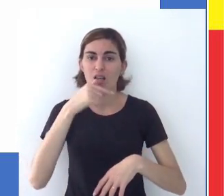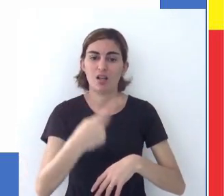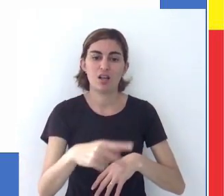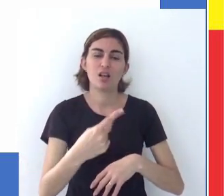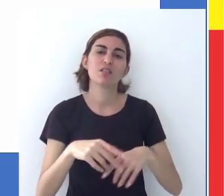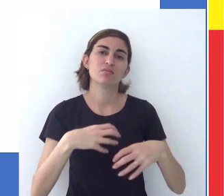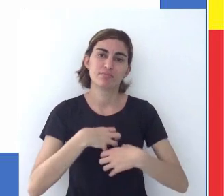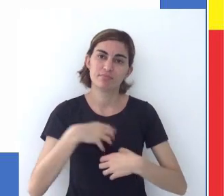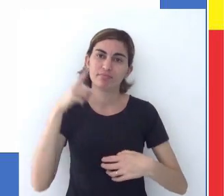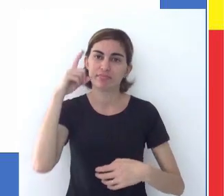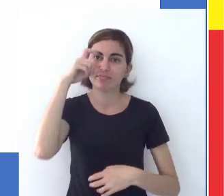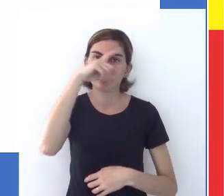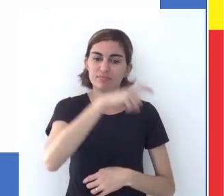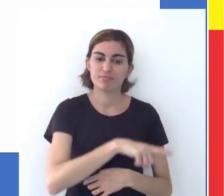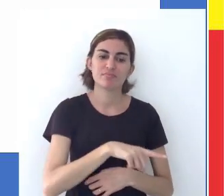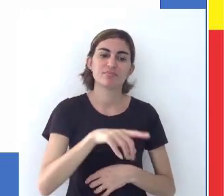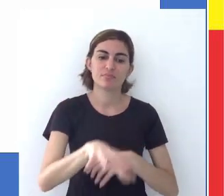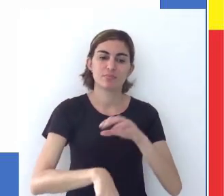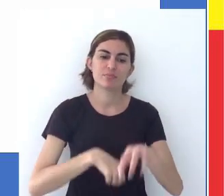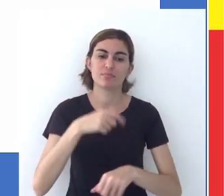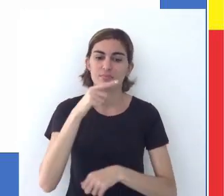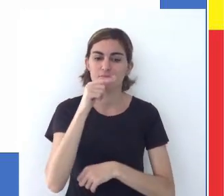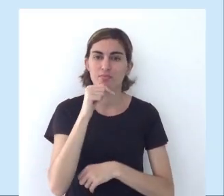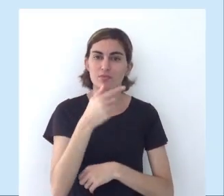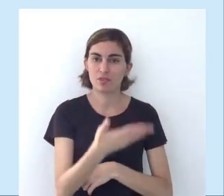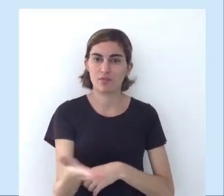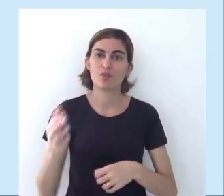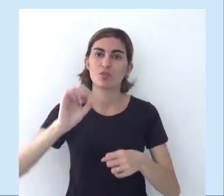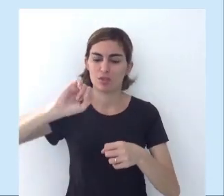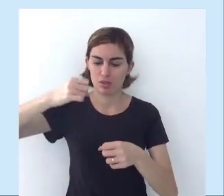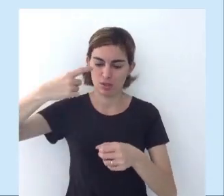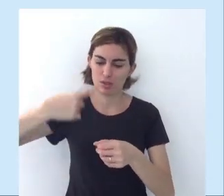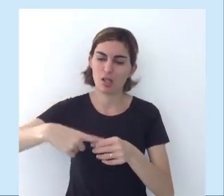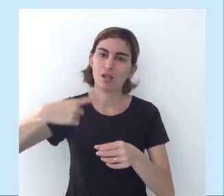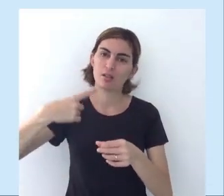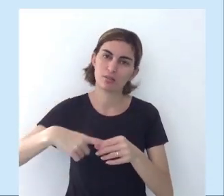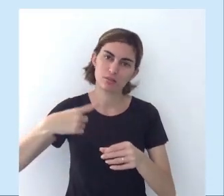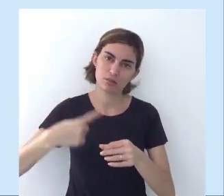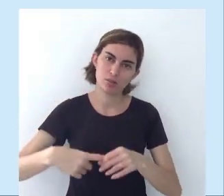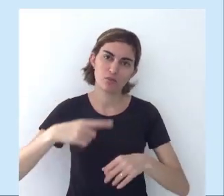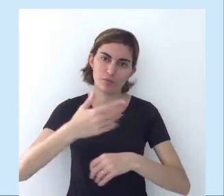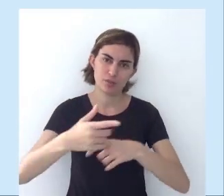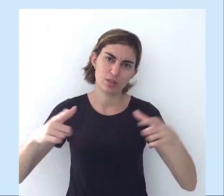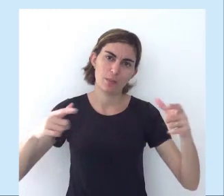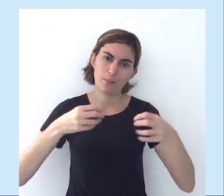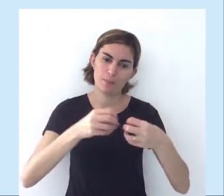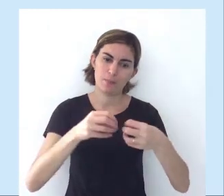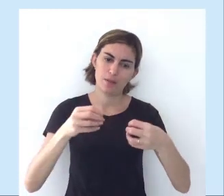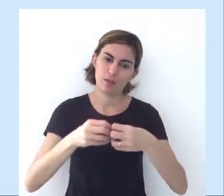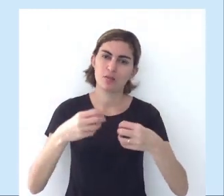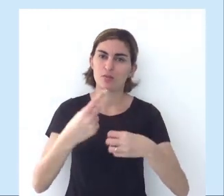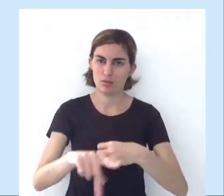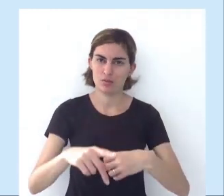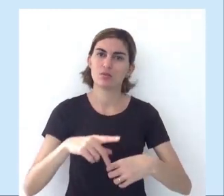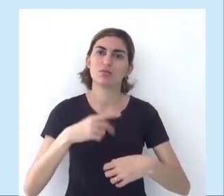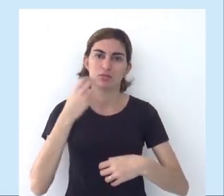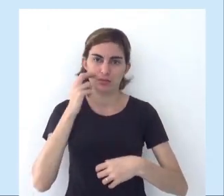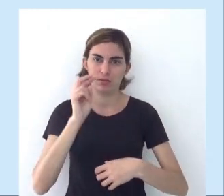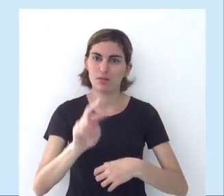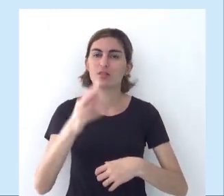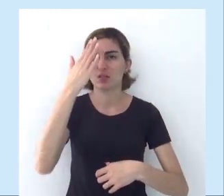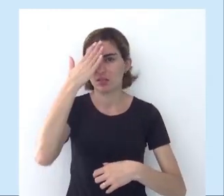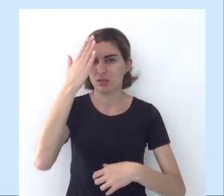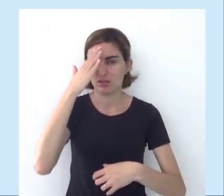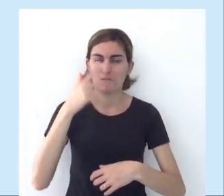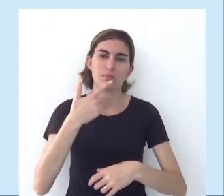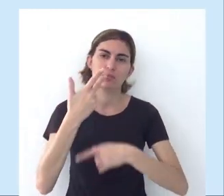água desse açude, vai ter uma maior dificuldade para retirar. Você que mora no sertão, você que tem uma maior proximidade com essa situação